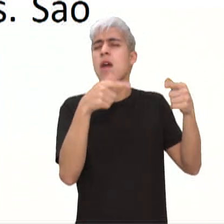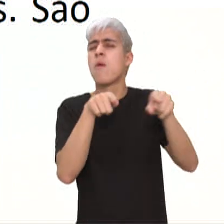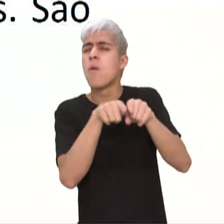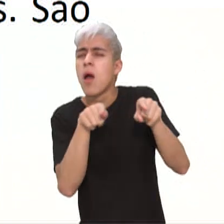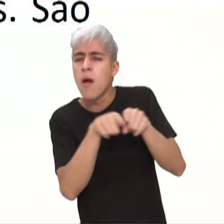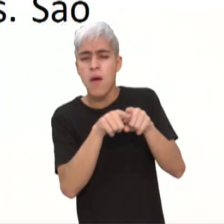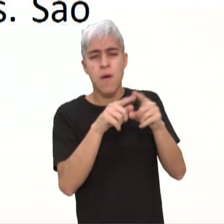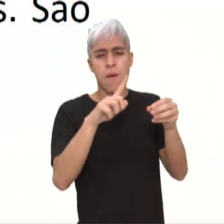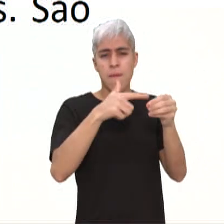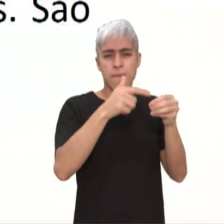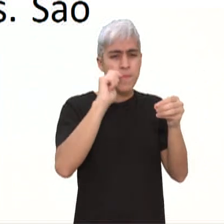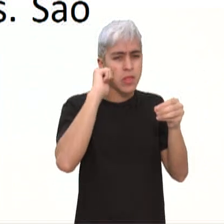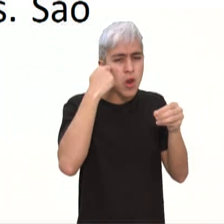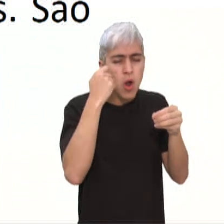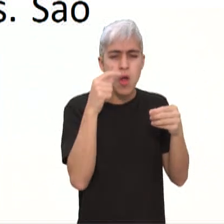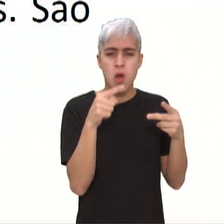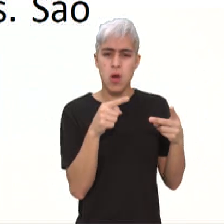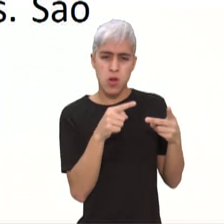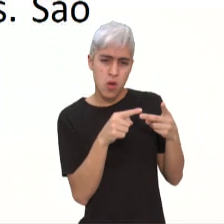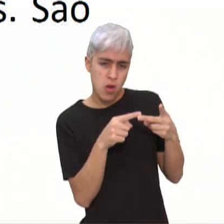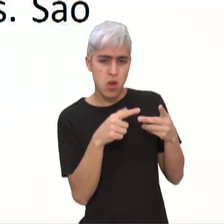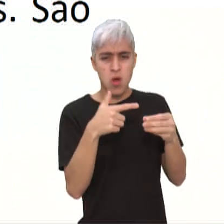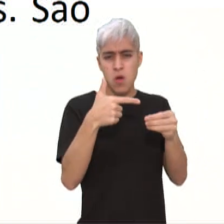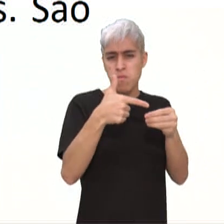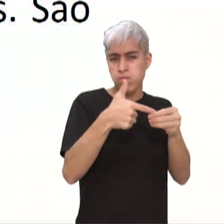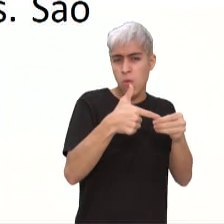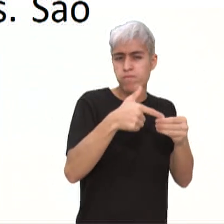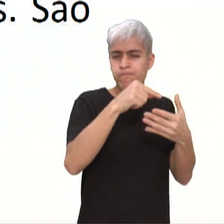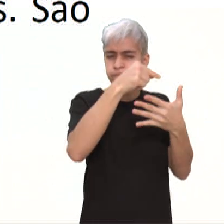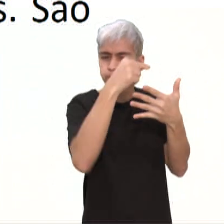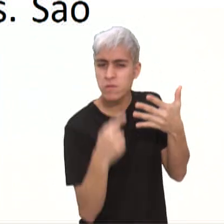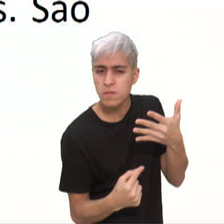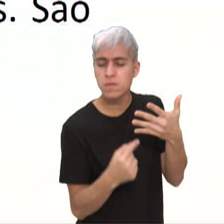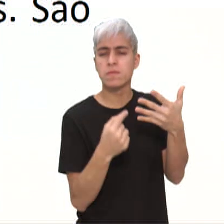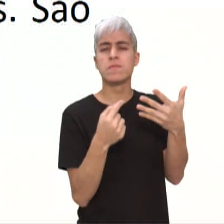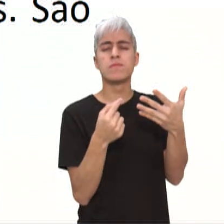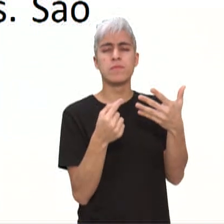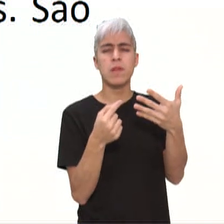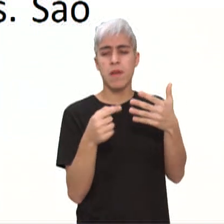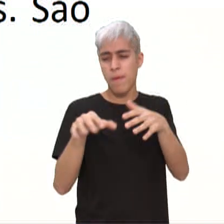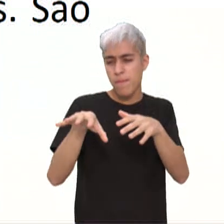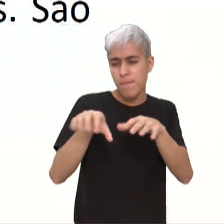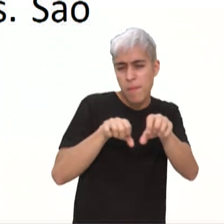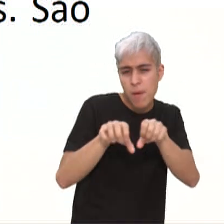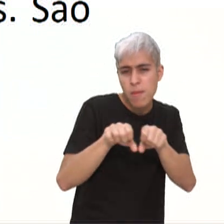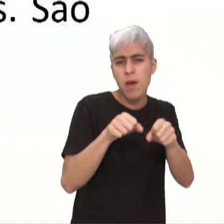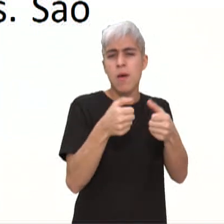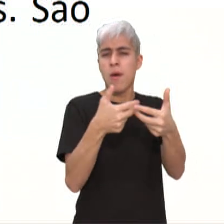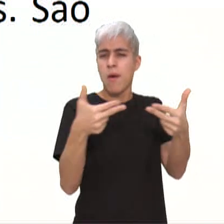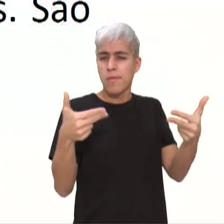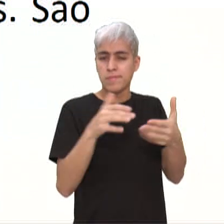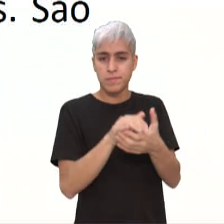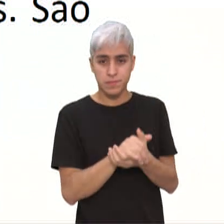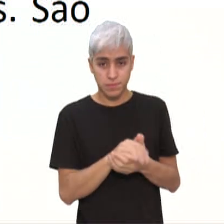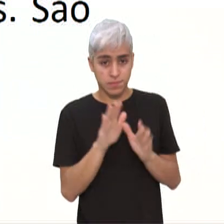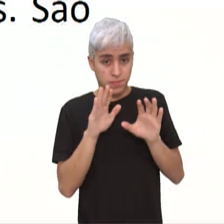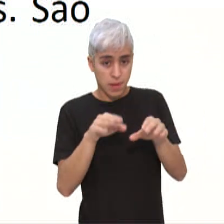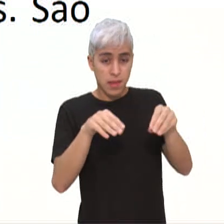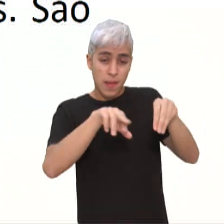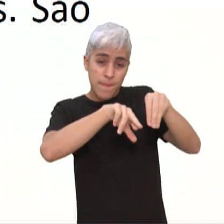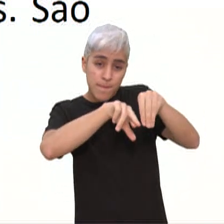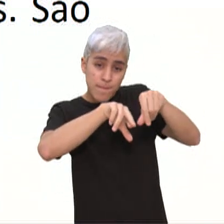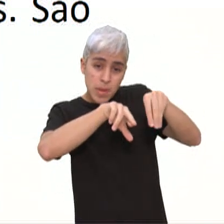petróleo, com os combustíveis fósseis e entre outros, ok? A questão dos minerais,